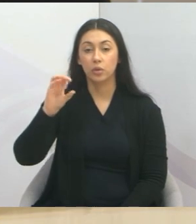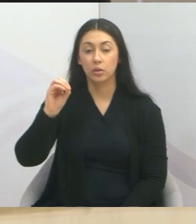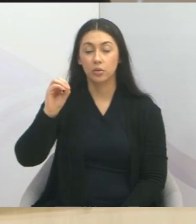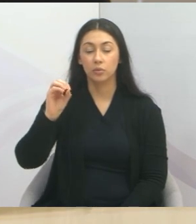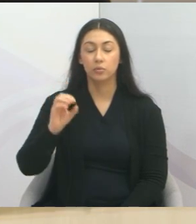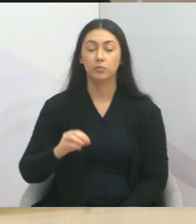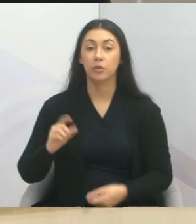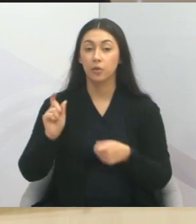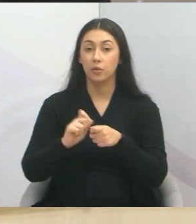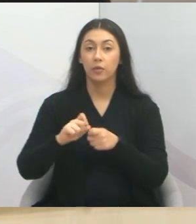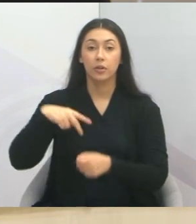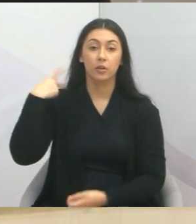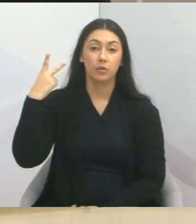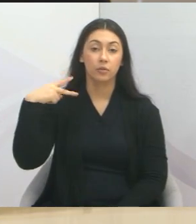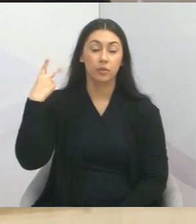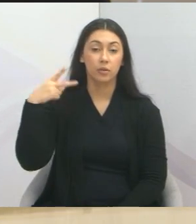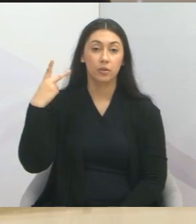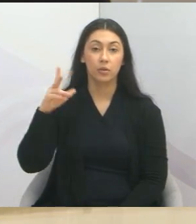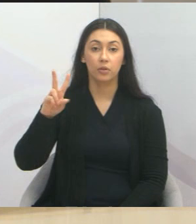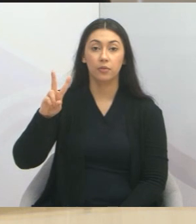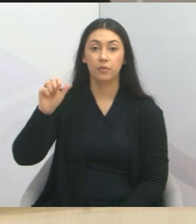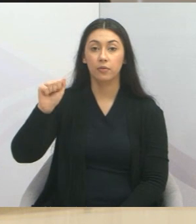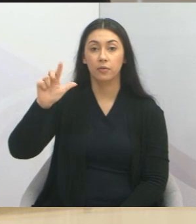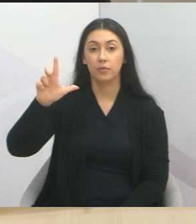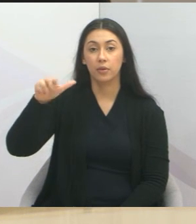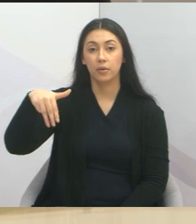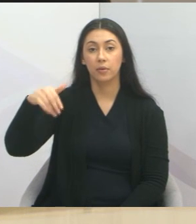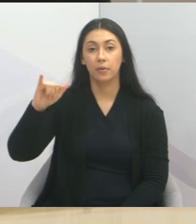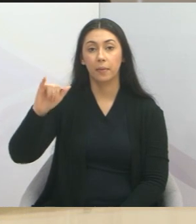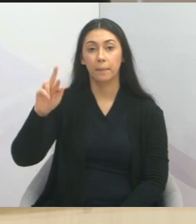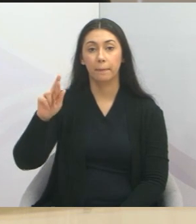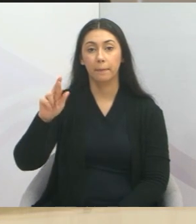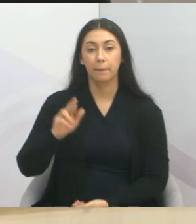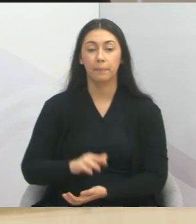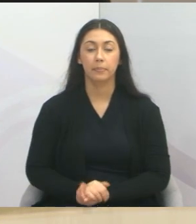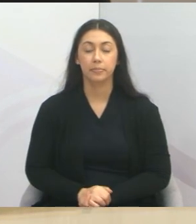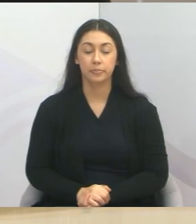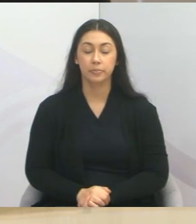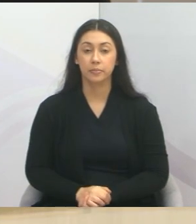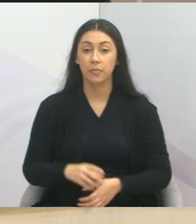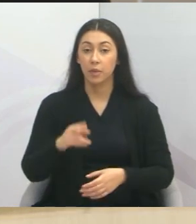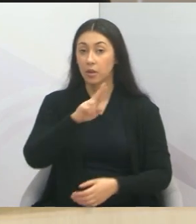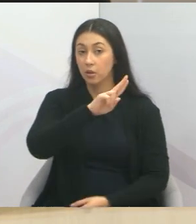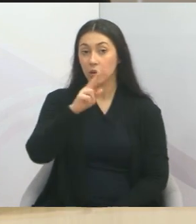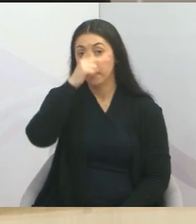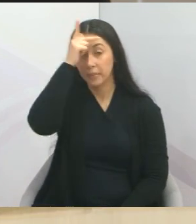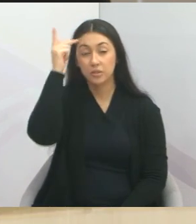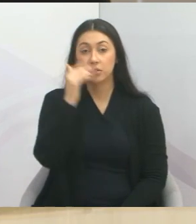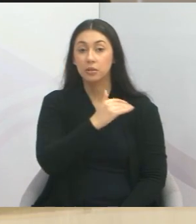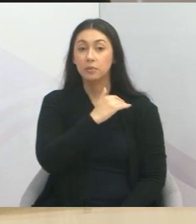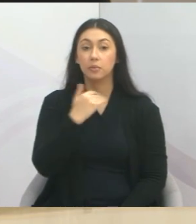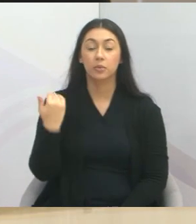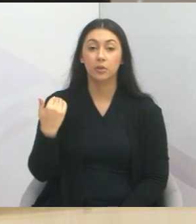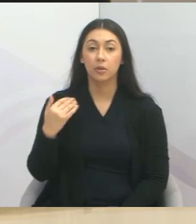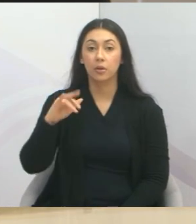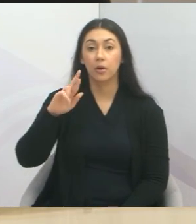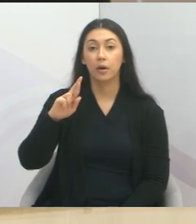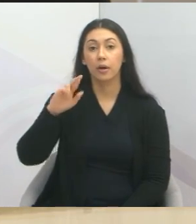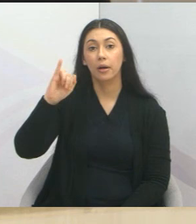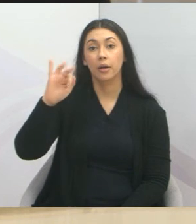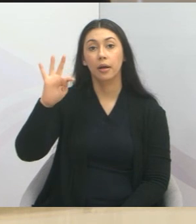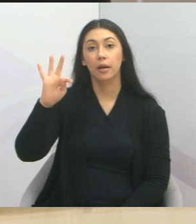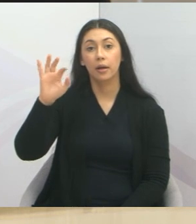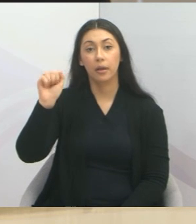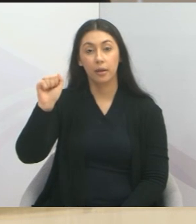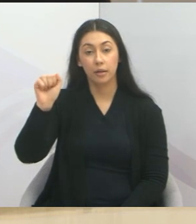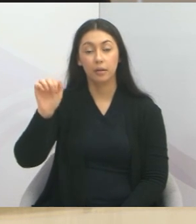Paula volto formulada pelo vereador Valmir do Parque meia-lua voto de pesar pelo falecimento de Rita de